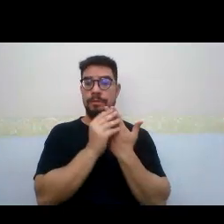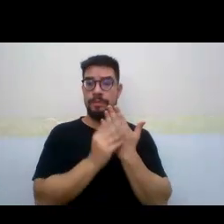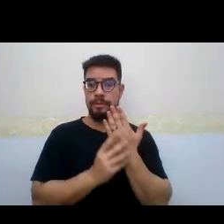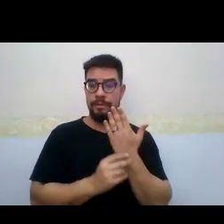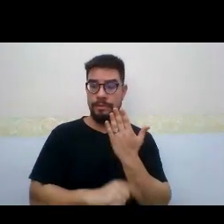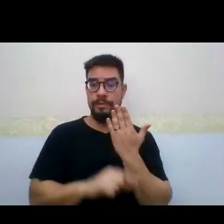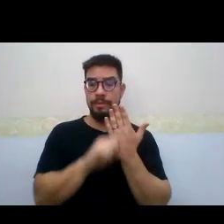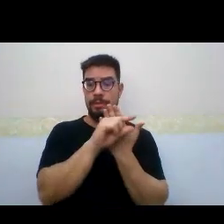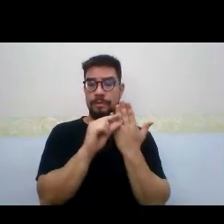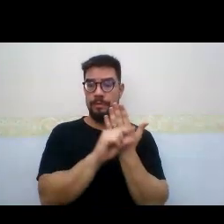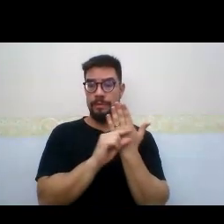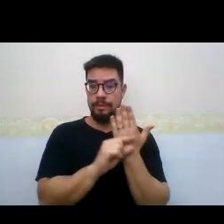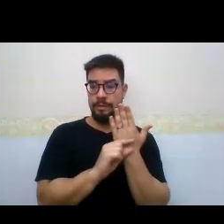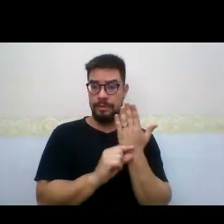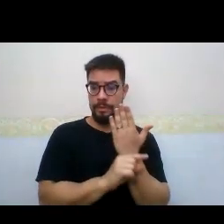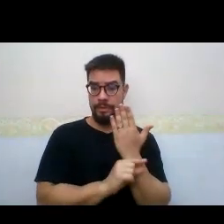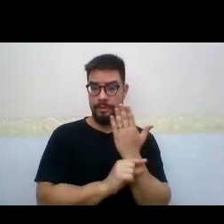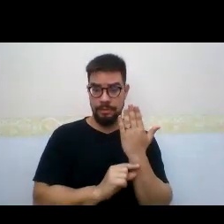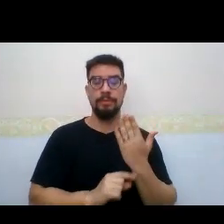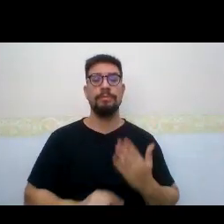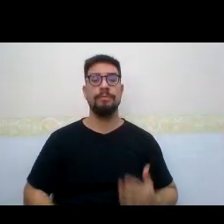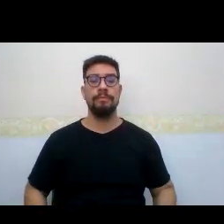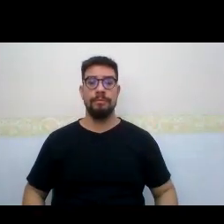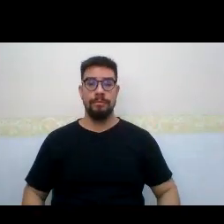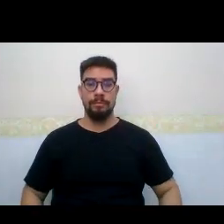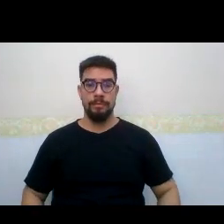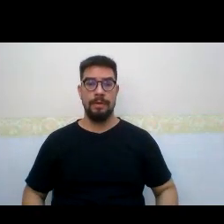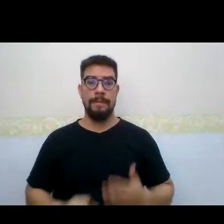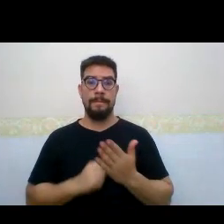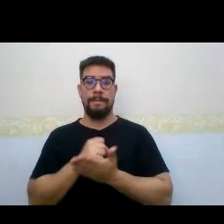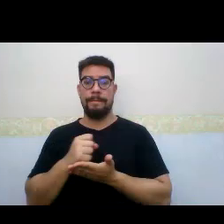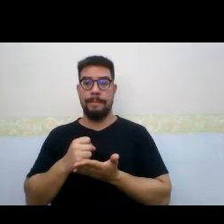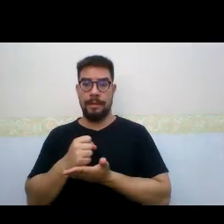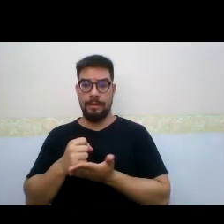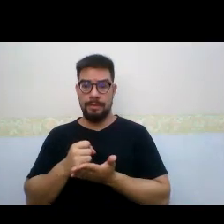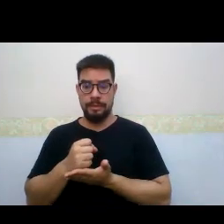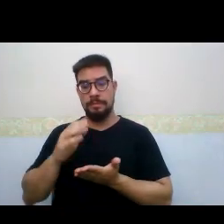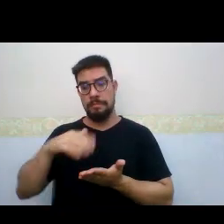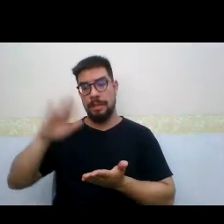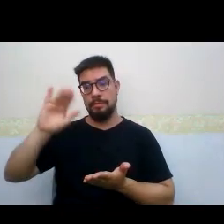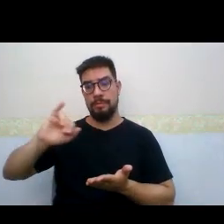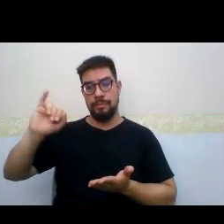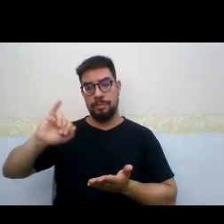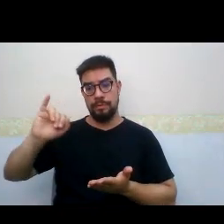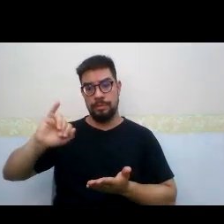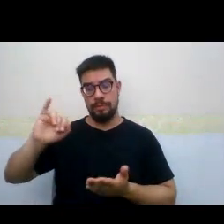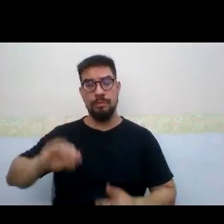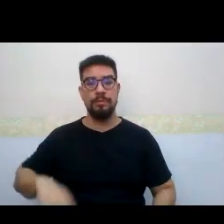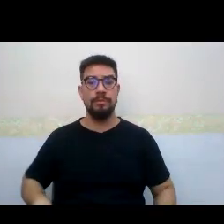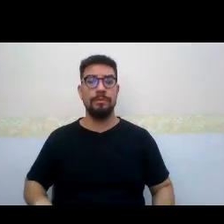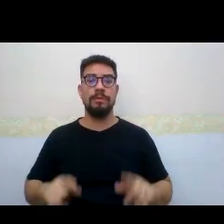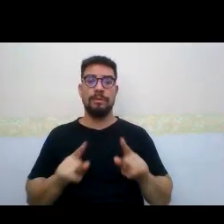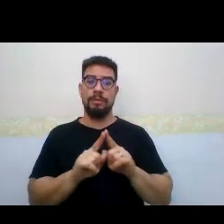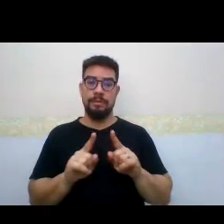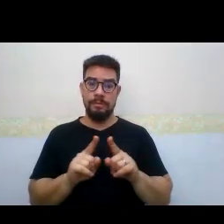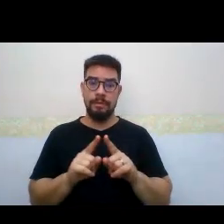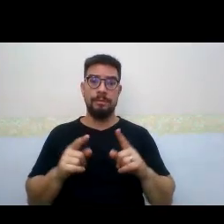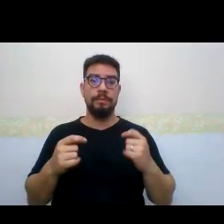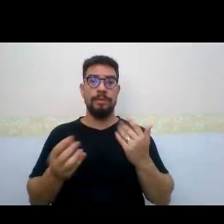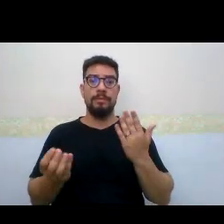bibliográficas básicas, ou seja, aquelas referências que não podem faltar, e tenho que ter